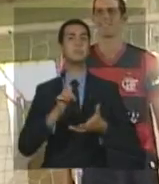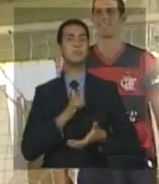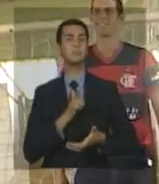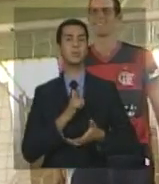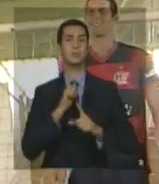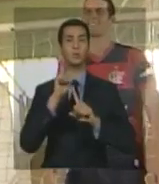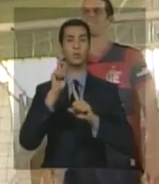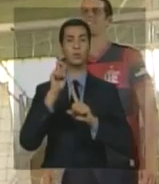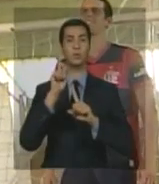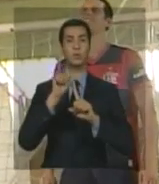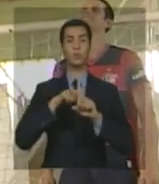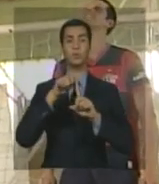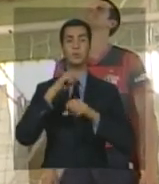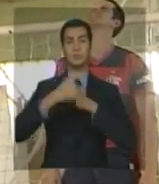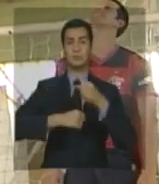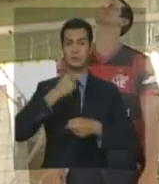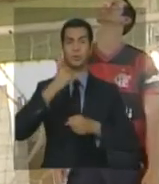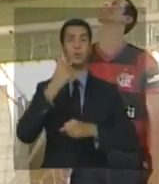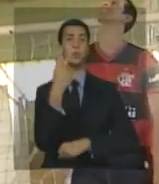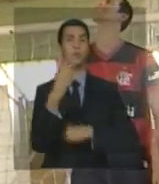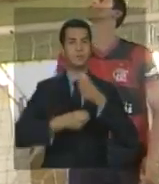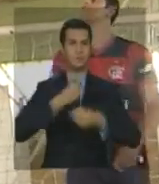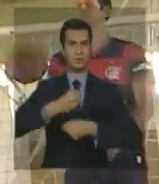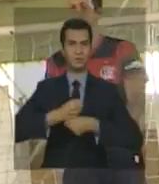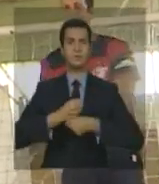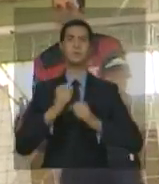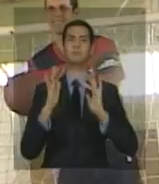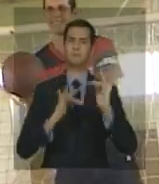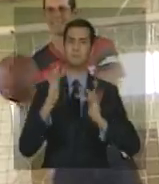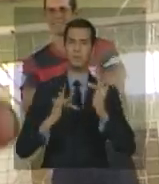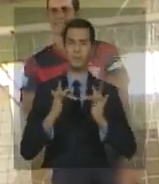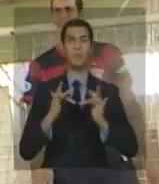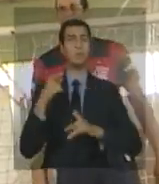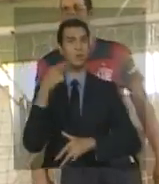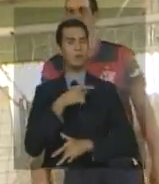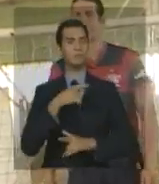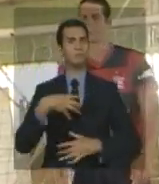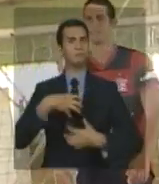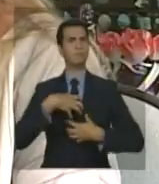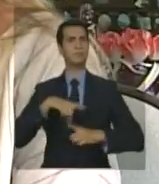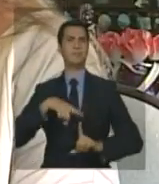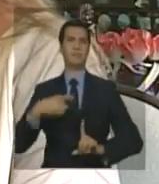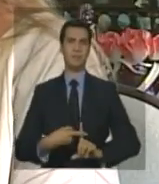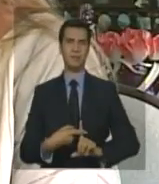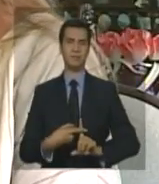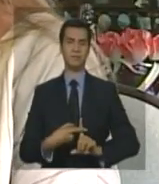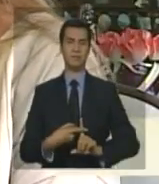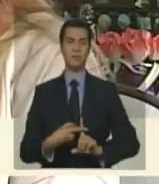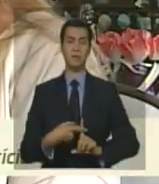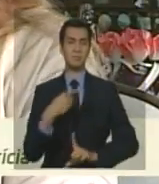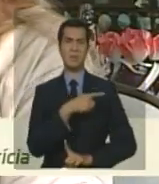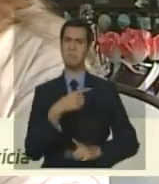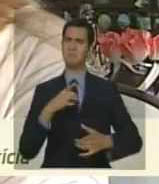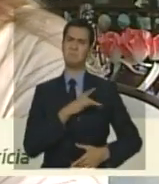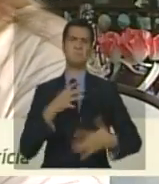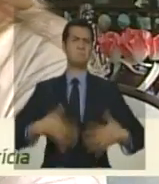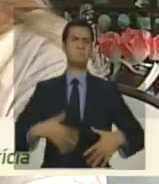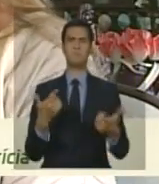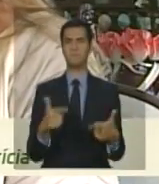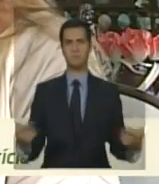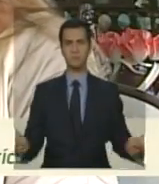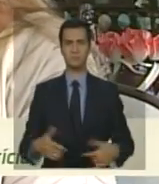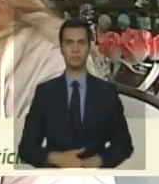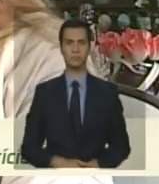gravidez. E mesmo com lesão medular, não se intimidou. Se você se relaciona, se você tem um